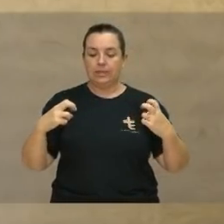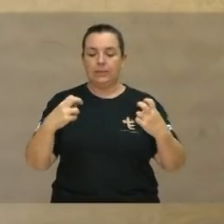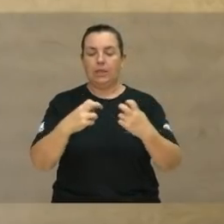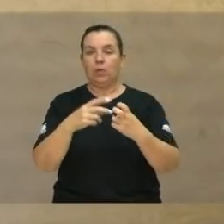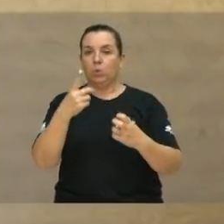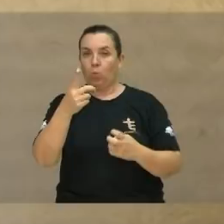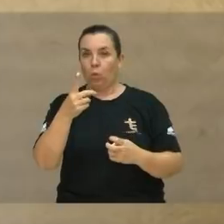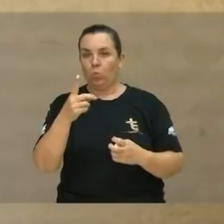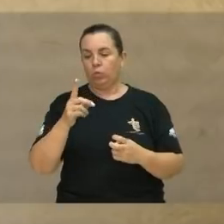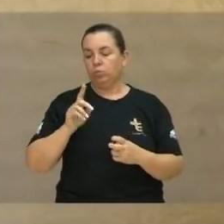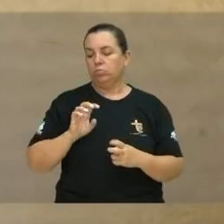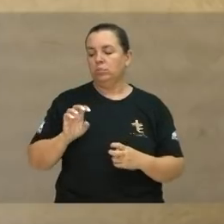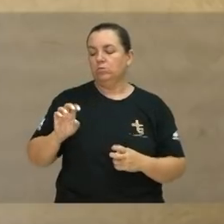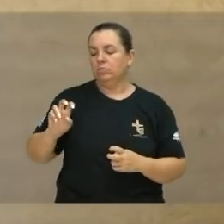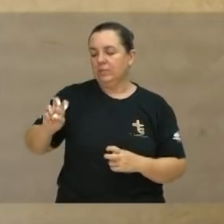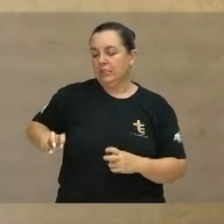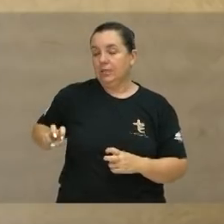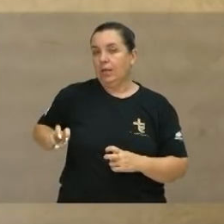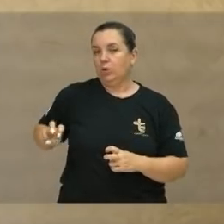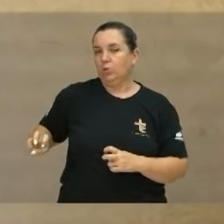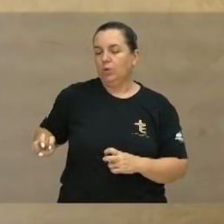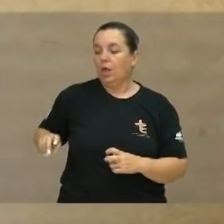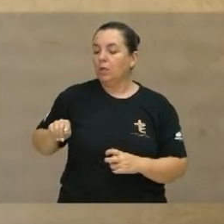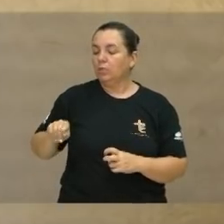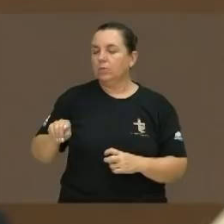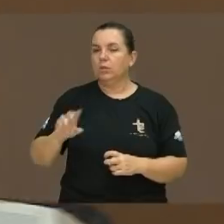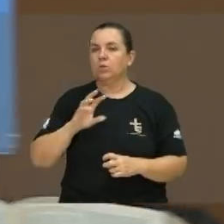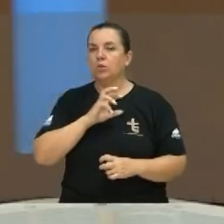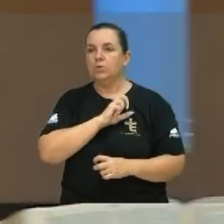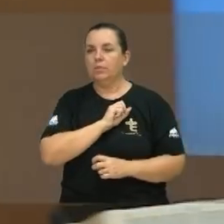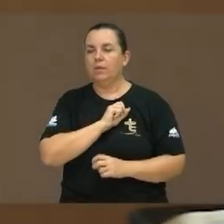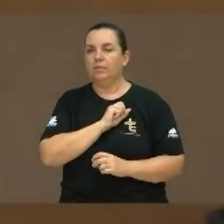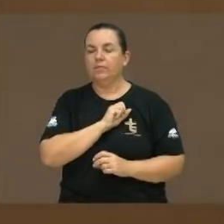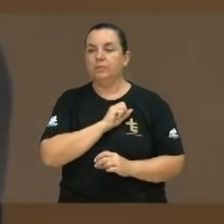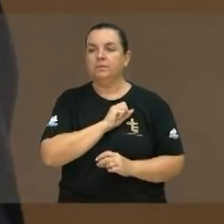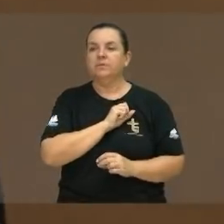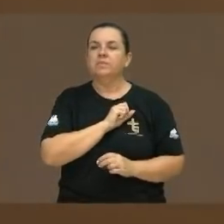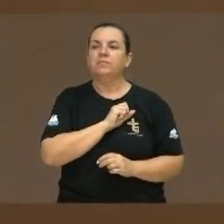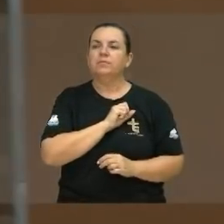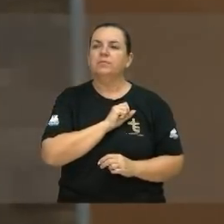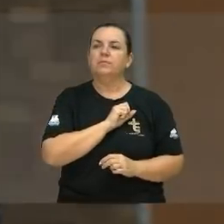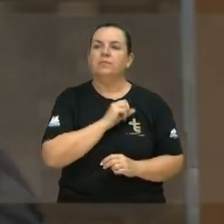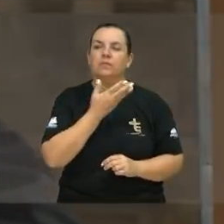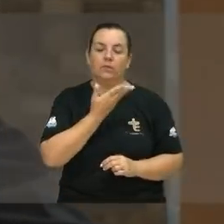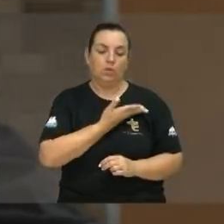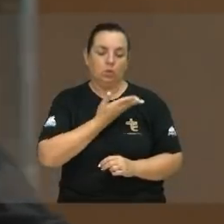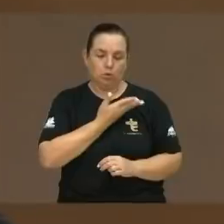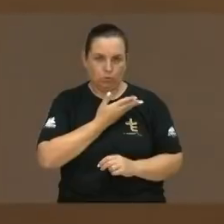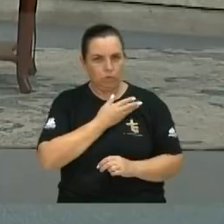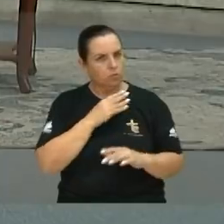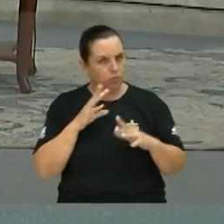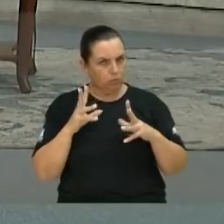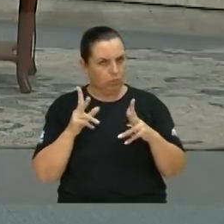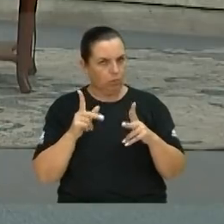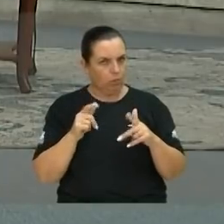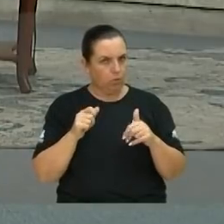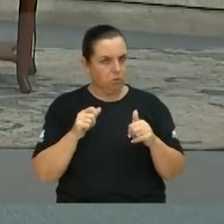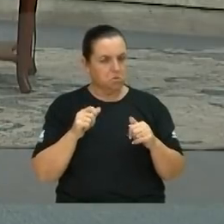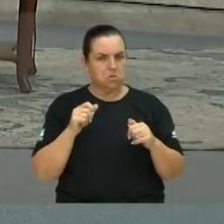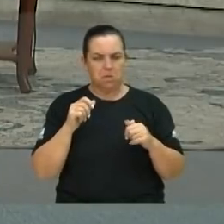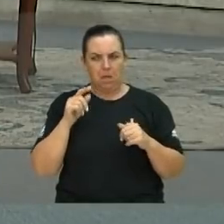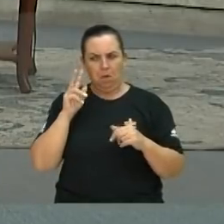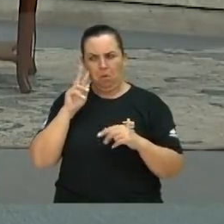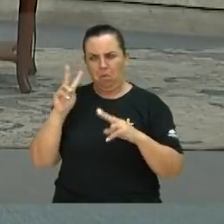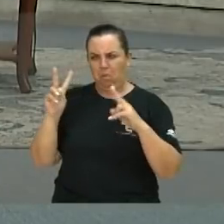um dos discípulos aqueles aquele que jesus amava as bombas discípulos claro entre